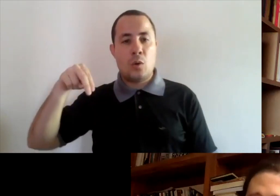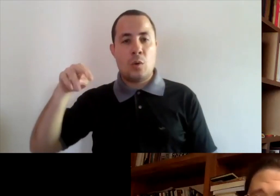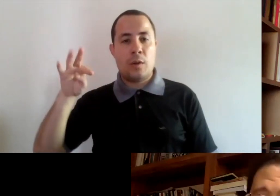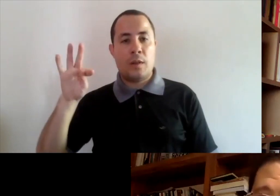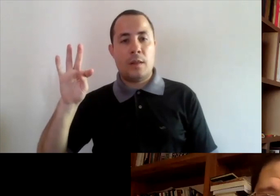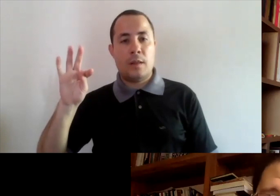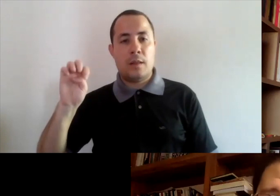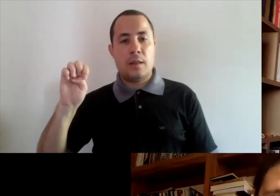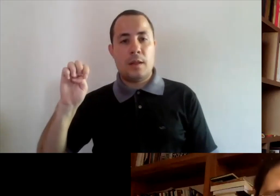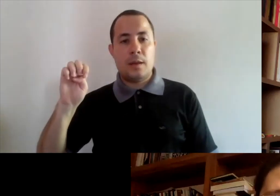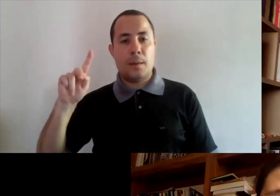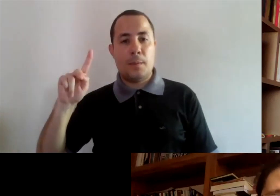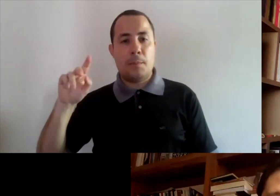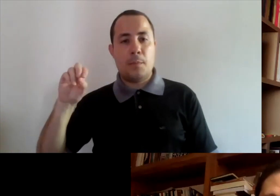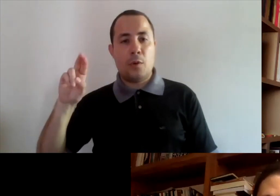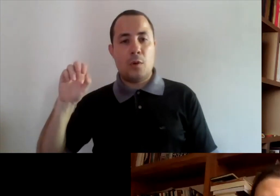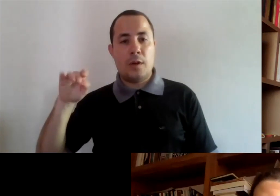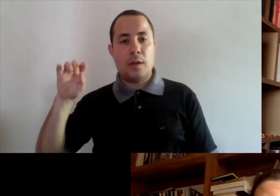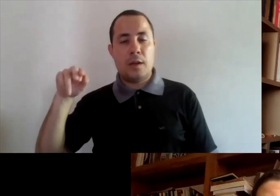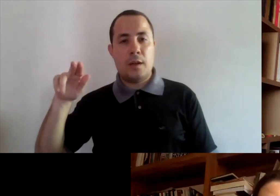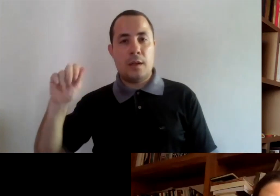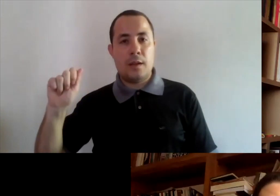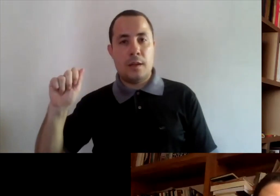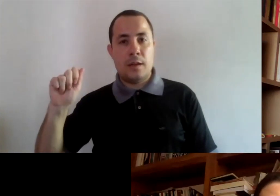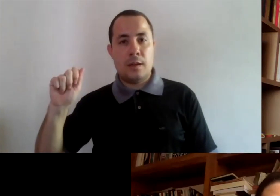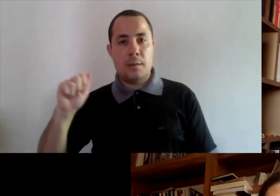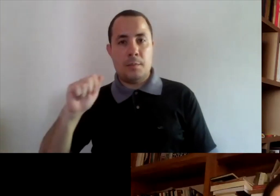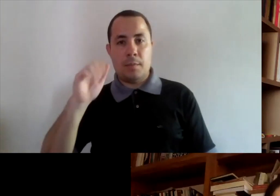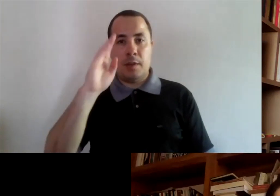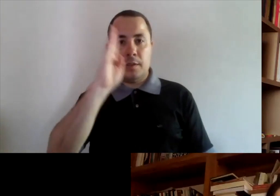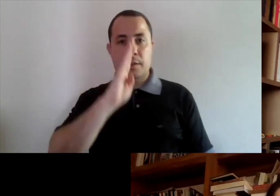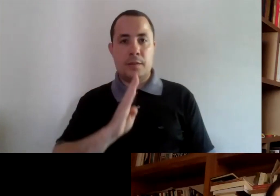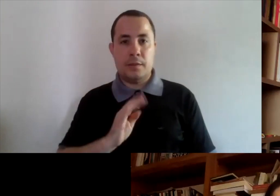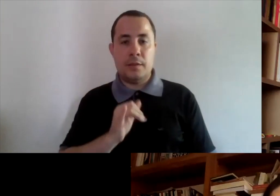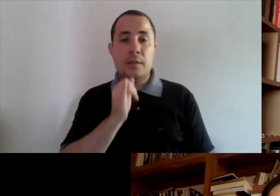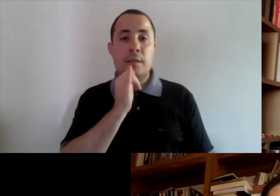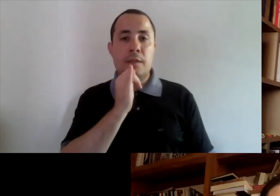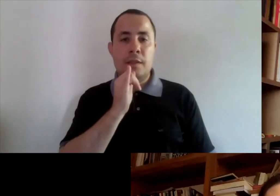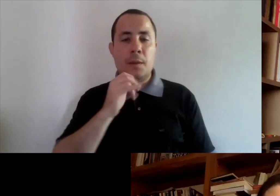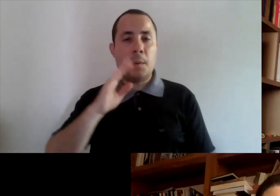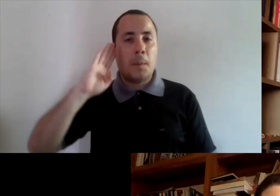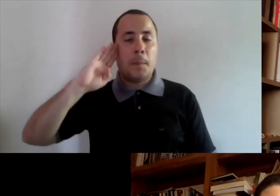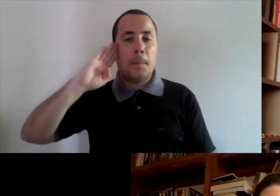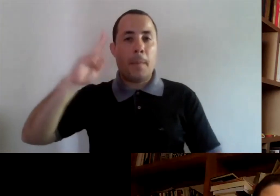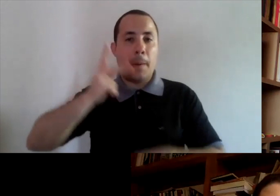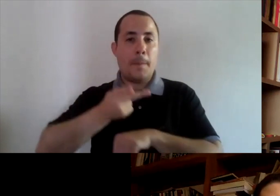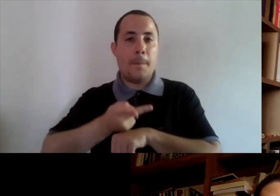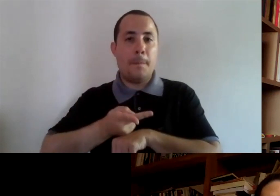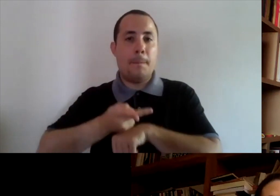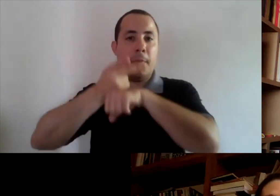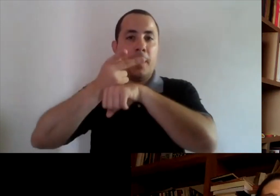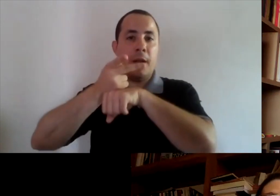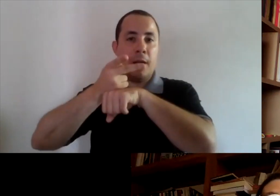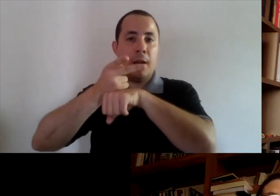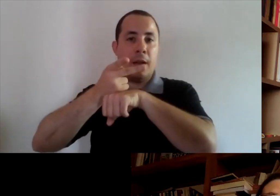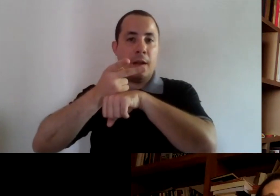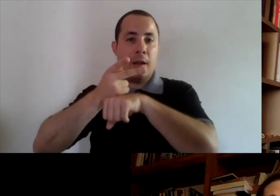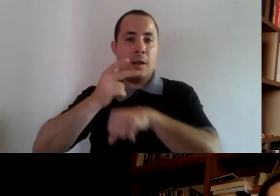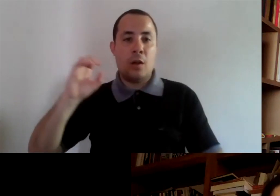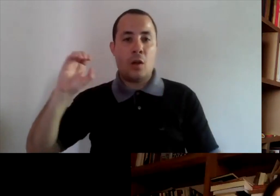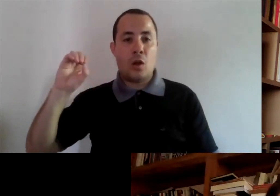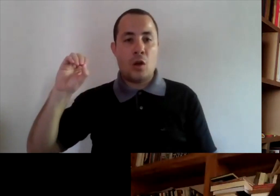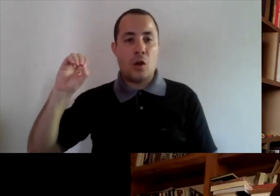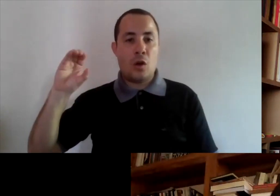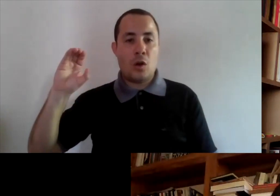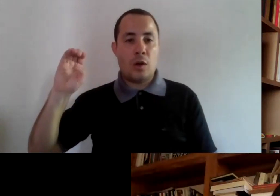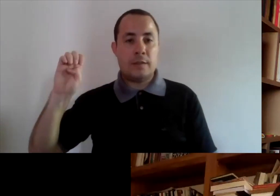aqui do principal prêmio, eu acho hoje, né, o principal prêmio da literatura de língua portuguesa, que é o Prêmio Oceanos,